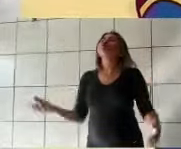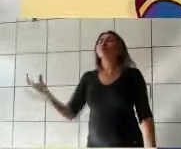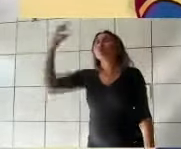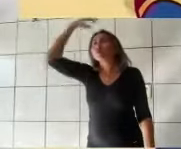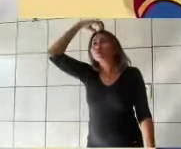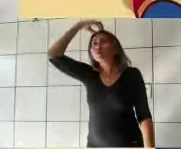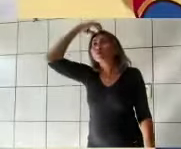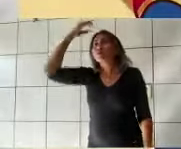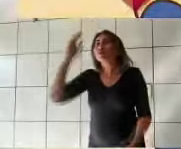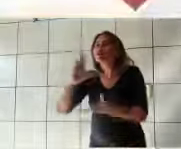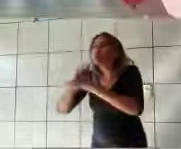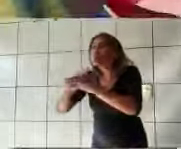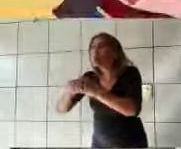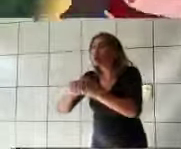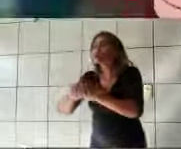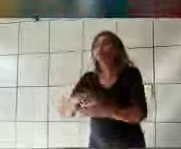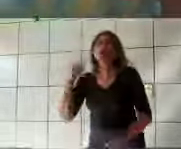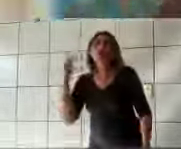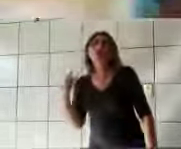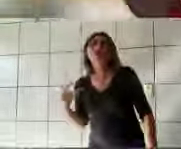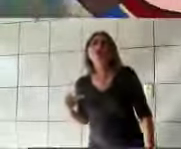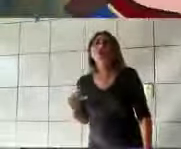Música